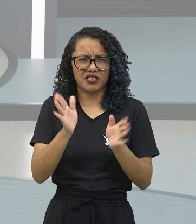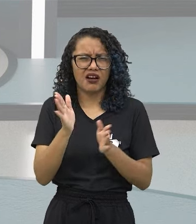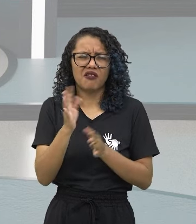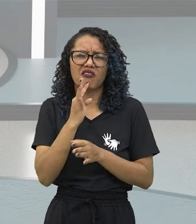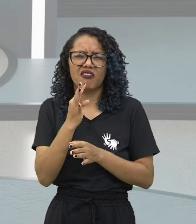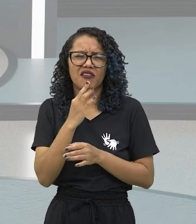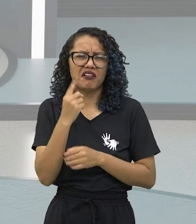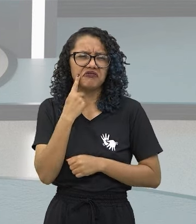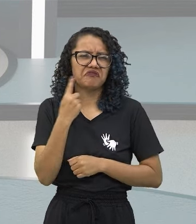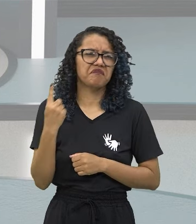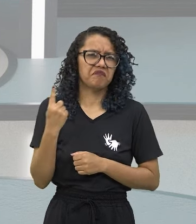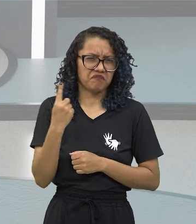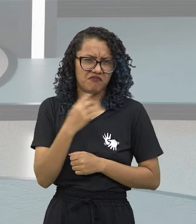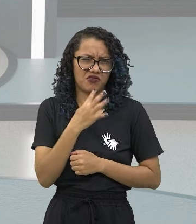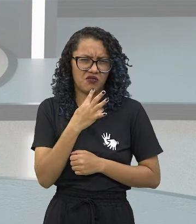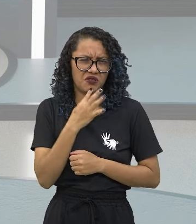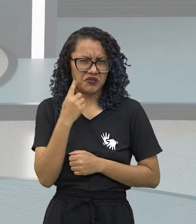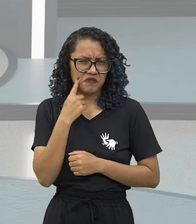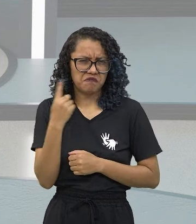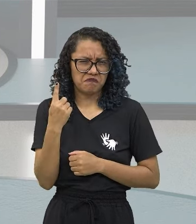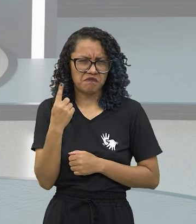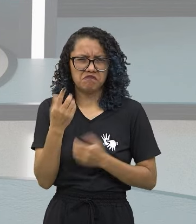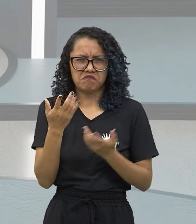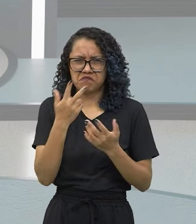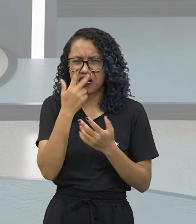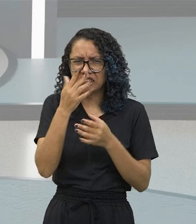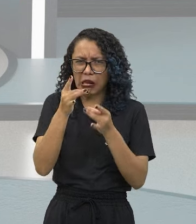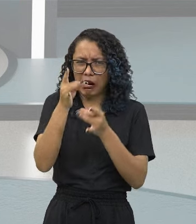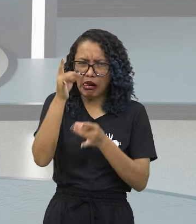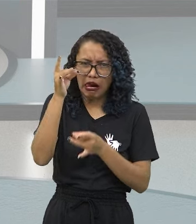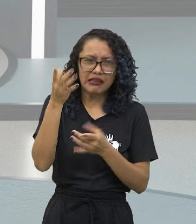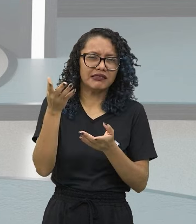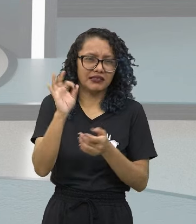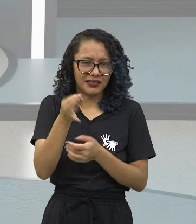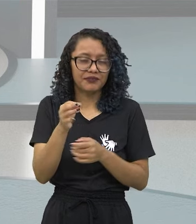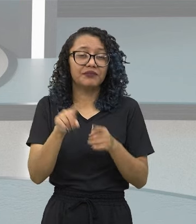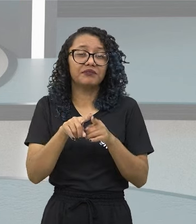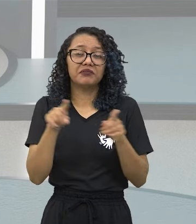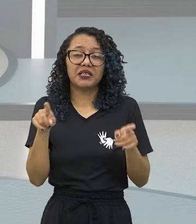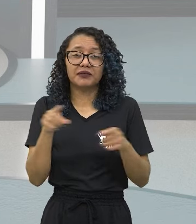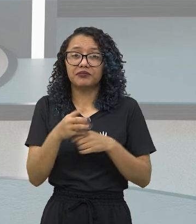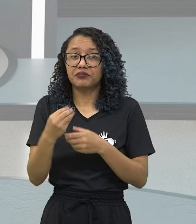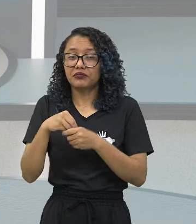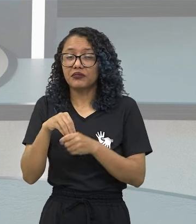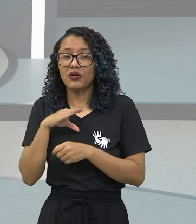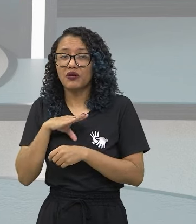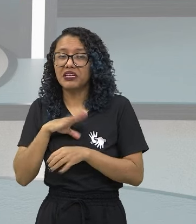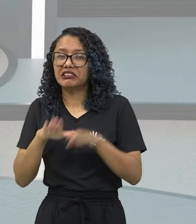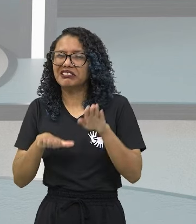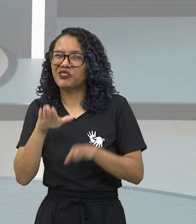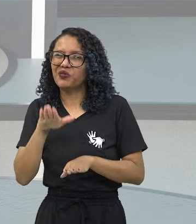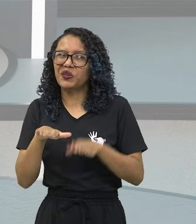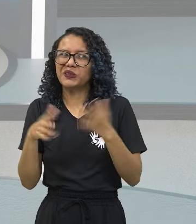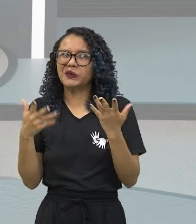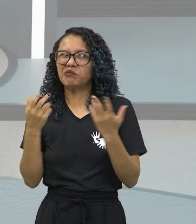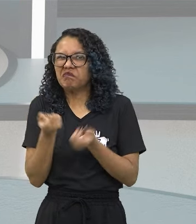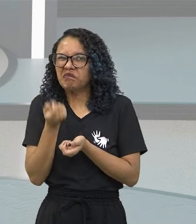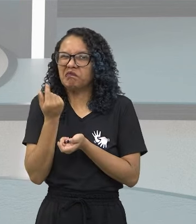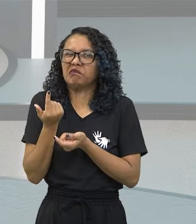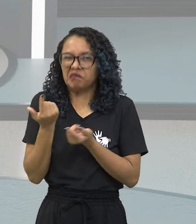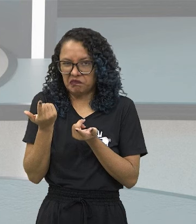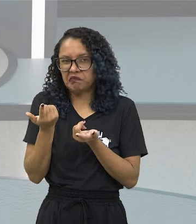pretérito perfeito composto? Que nome grande, né? Então, na língua portuguesa, isso pode soar um pouquinho estranho, porque a